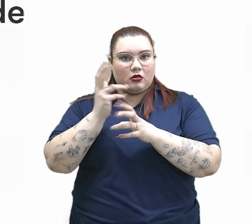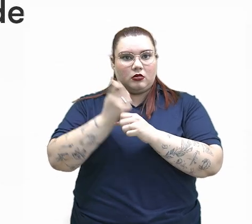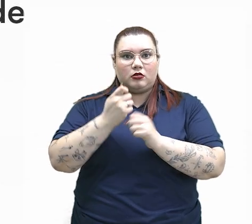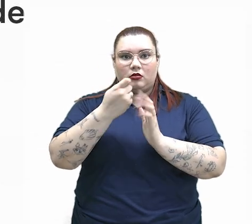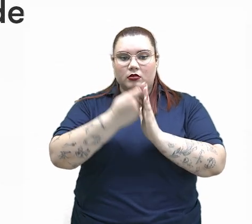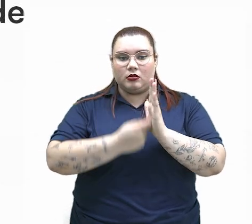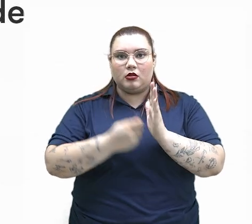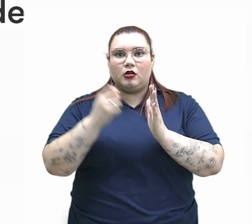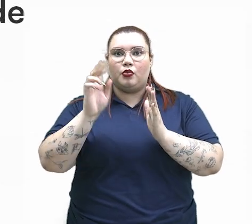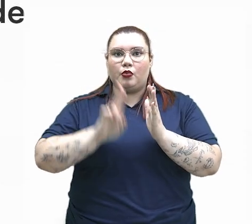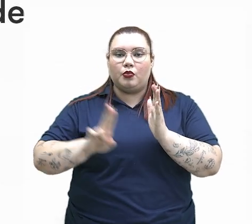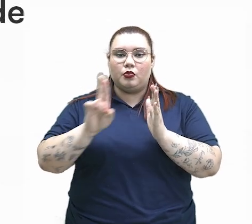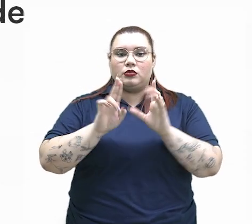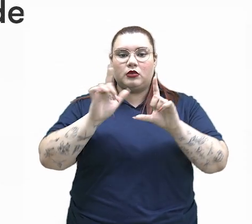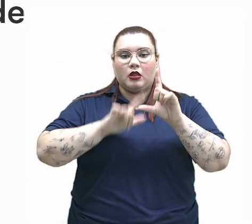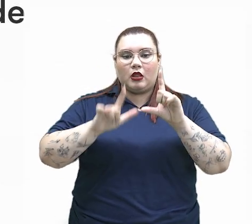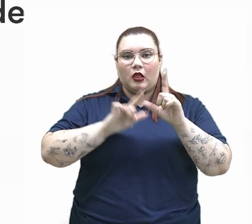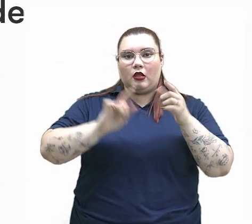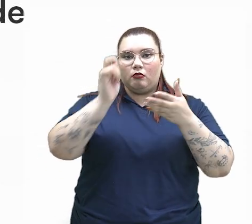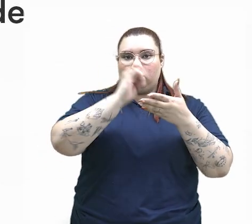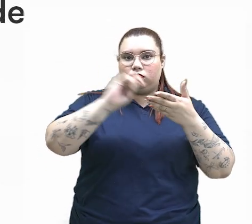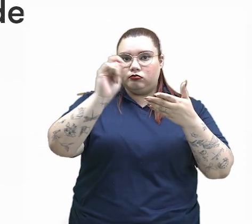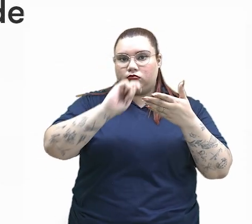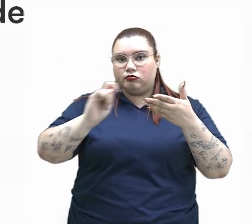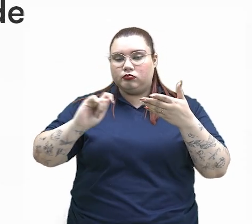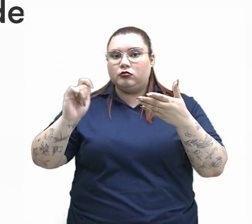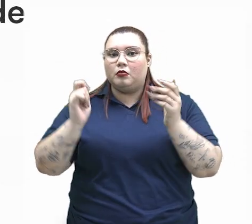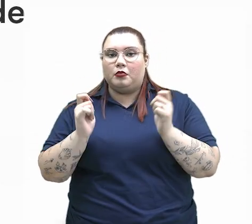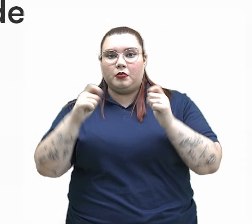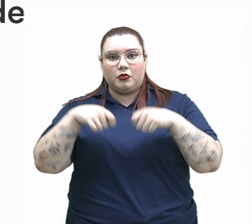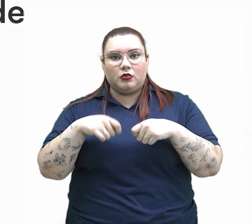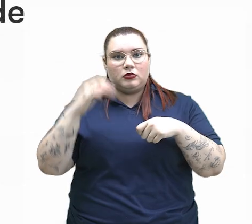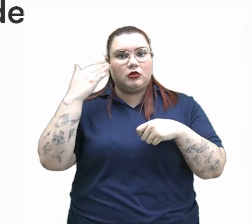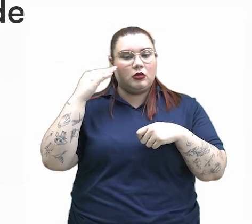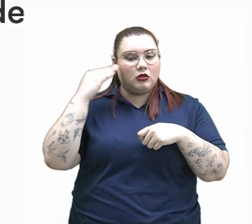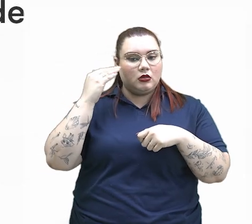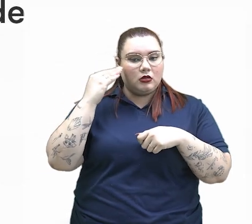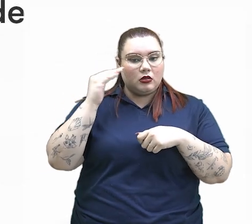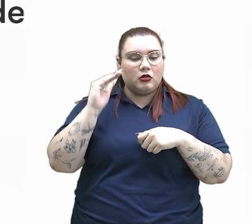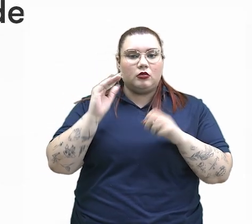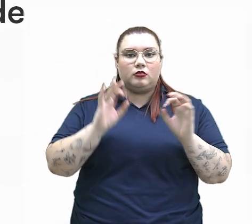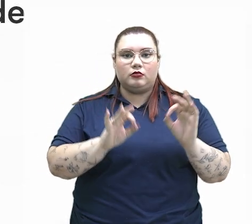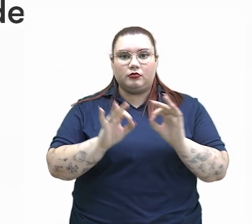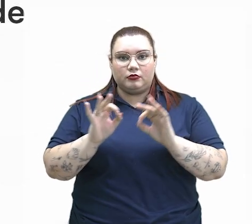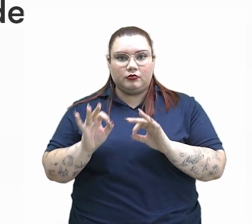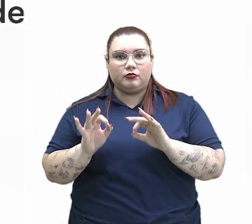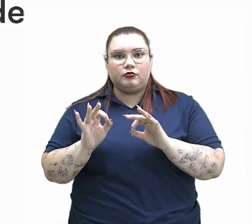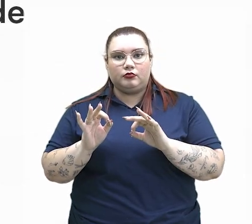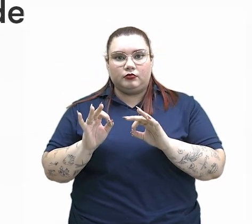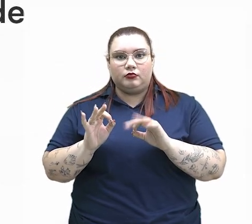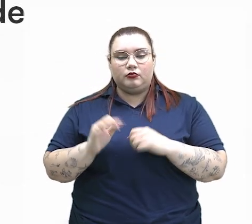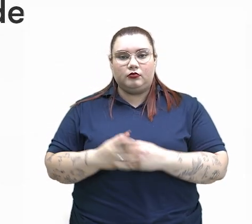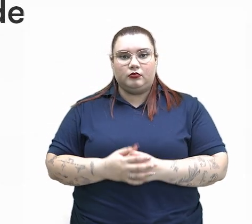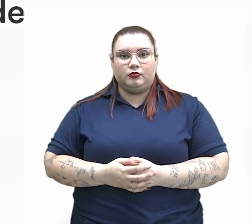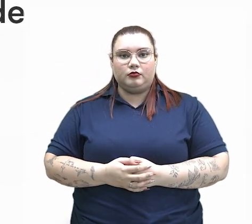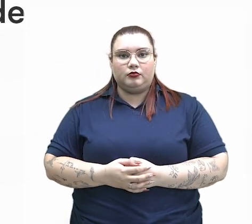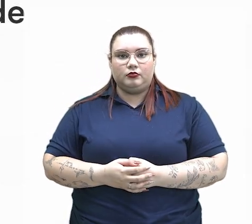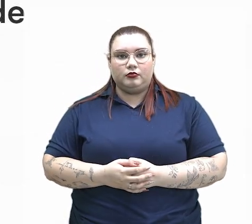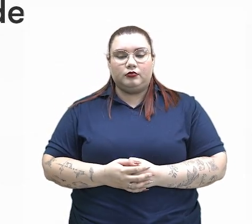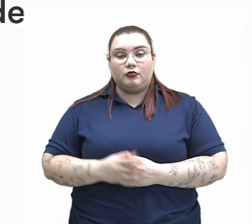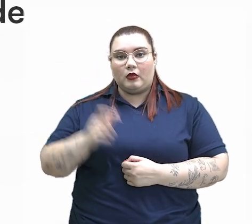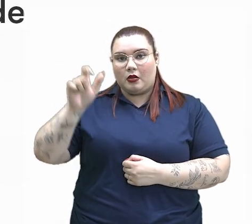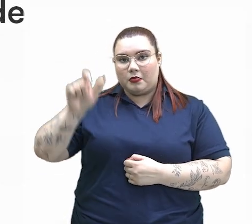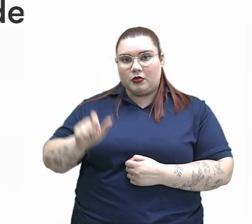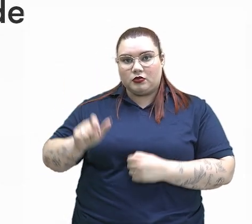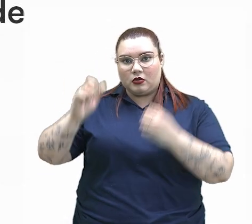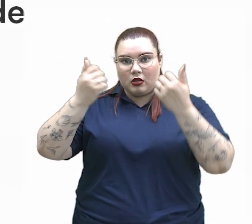Então, escrevam com letra legível, ou seja, que eu consiga entender, né, que o